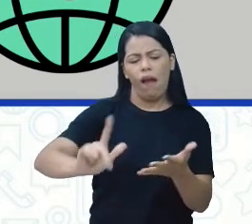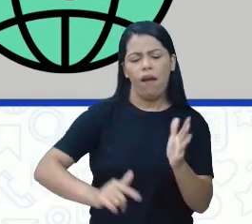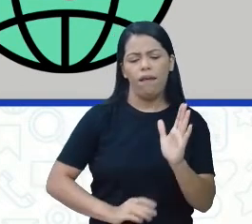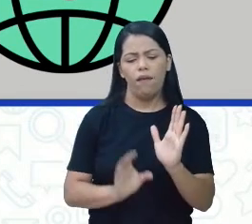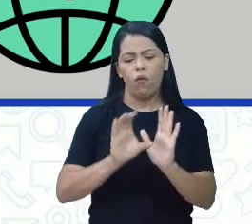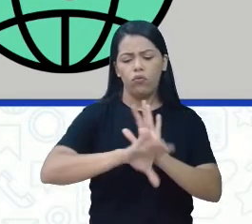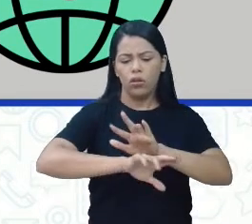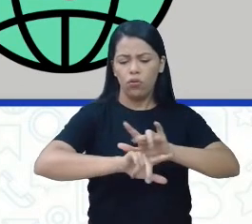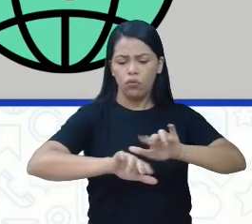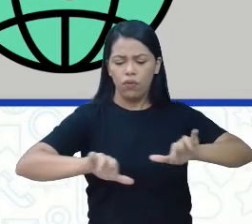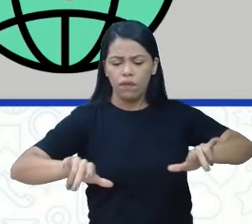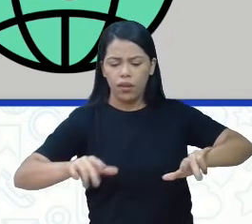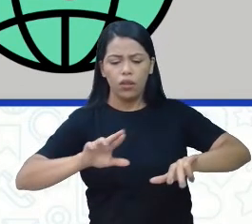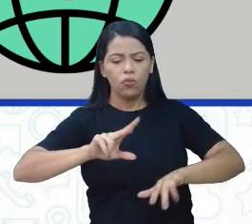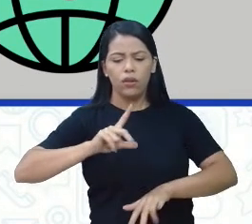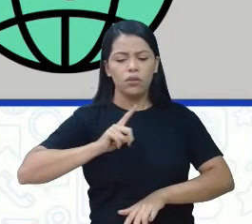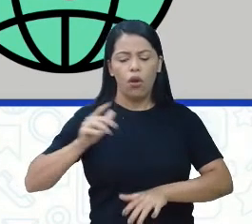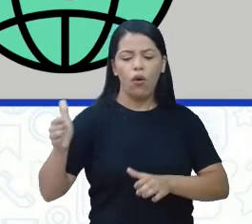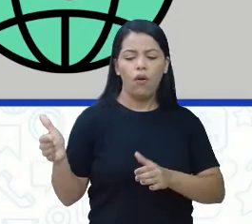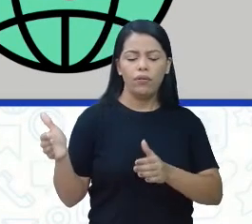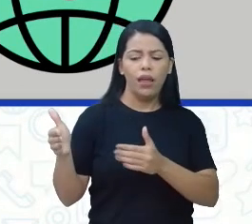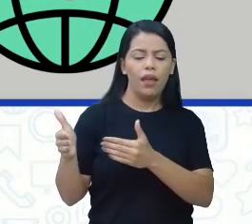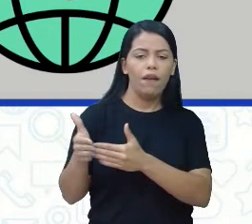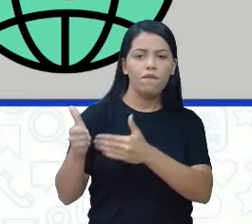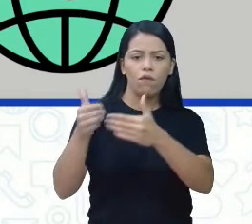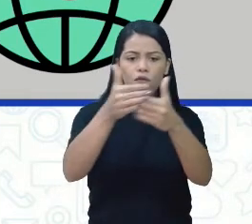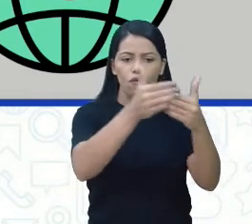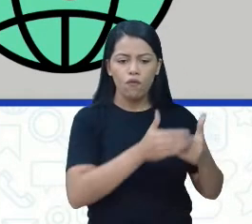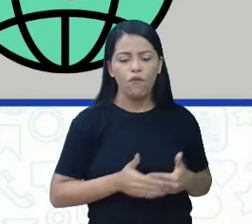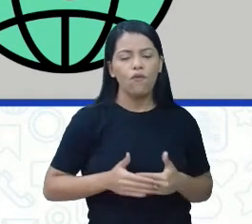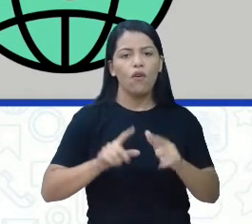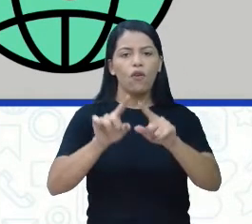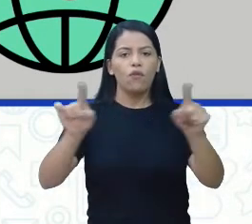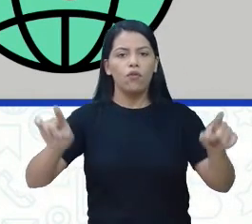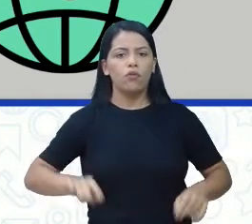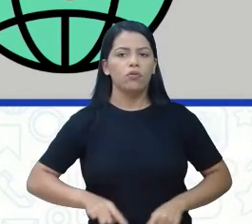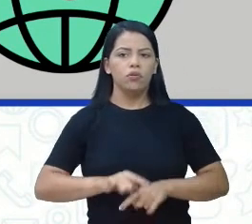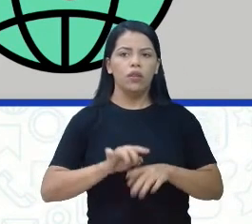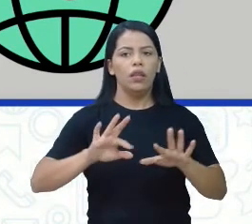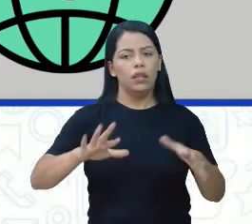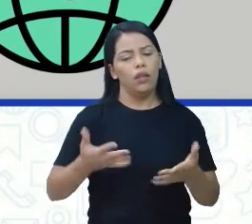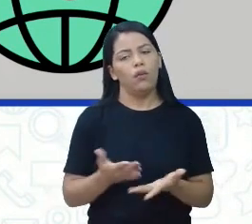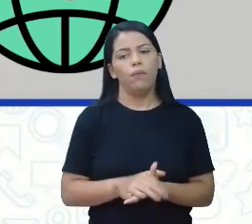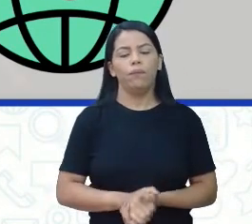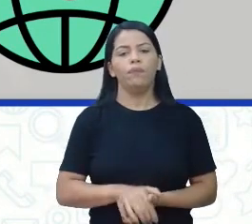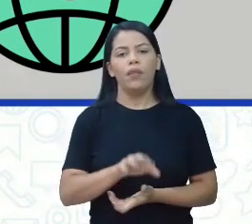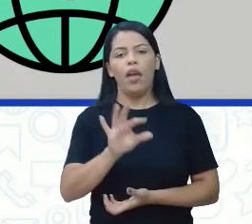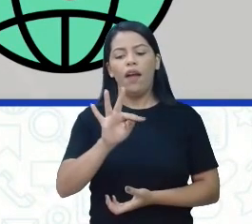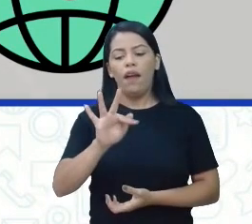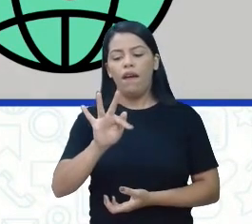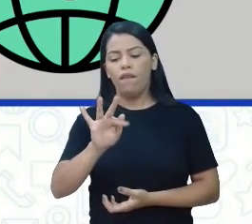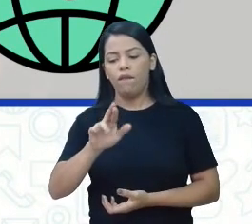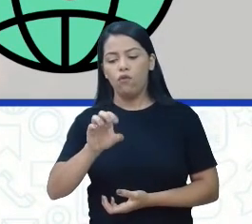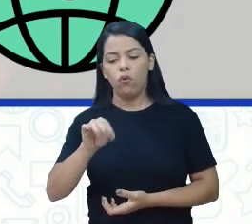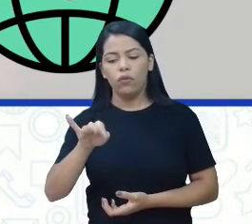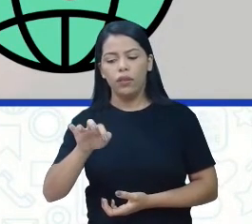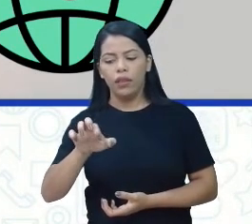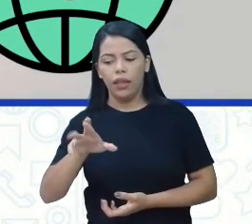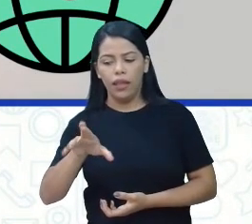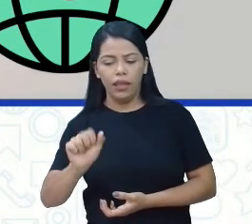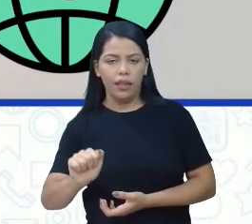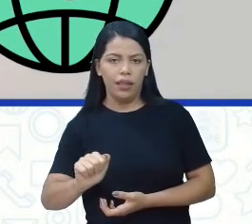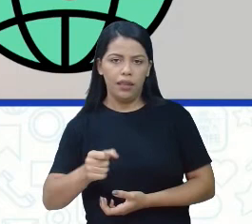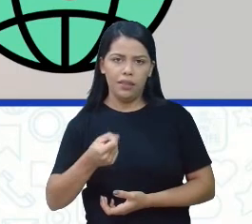somente por suas fronteiras, uma vez que essas nem sempre são precisamente ou visíveis,